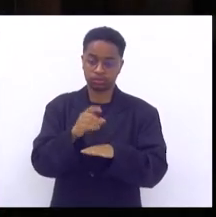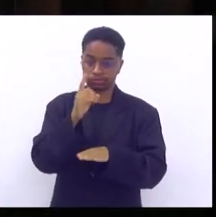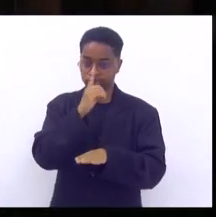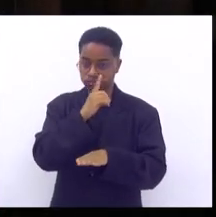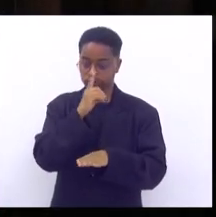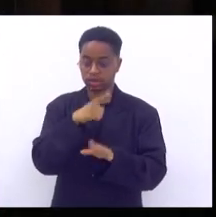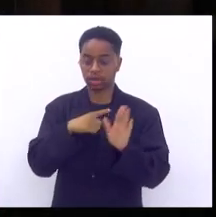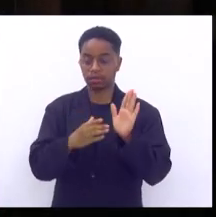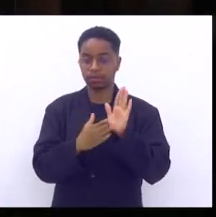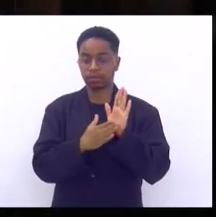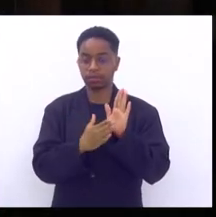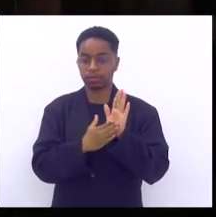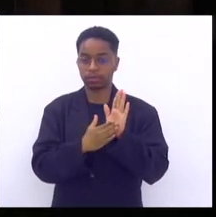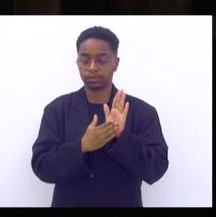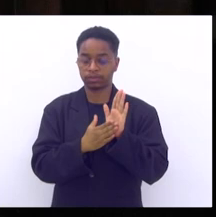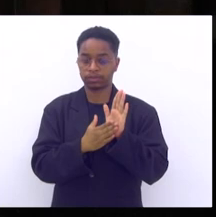propõe